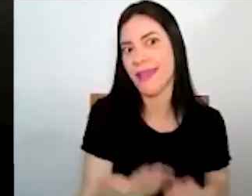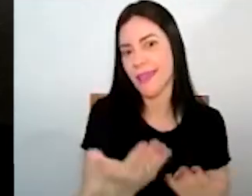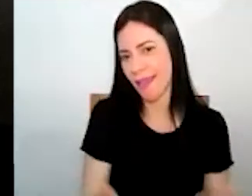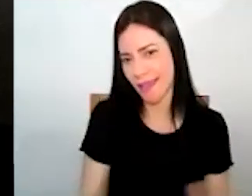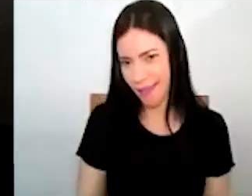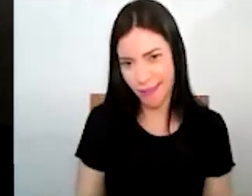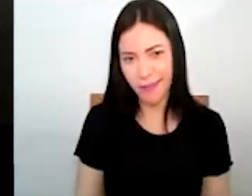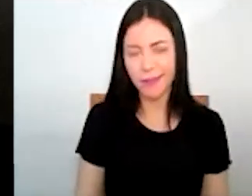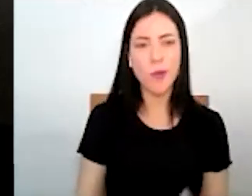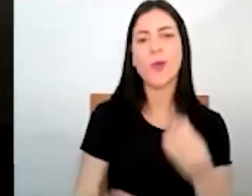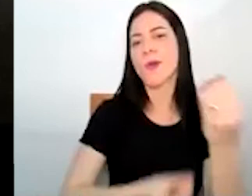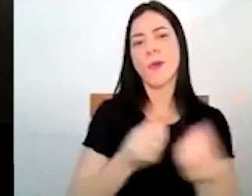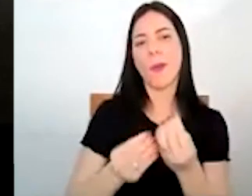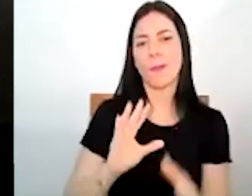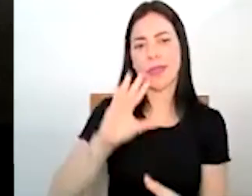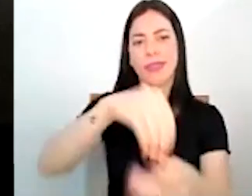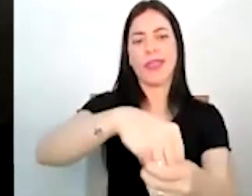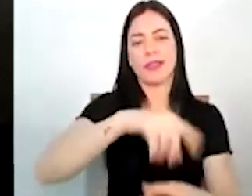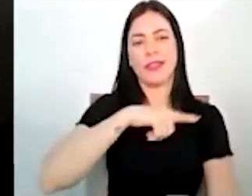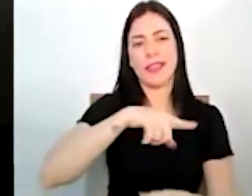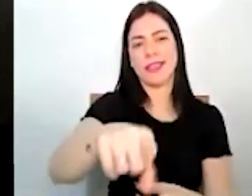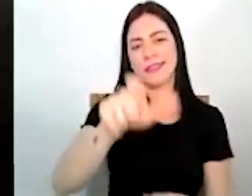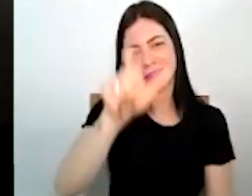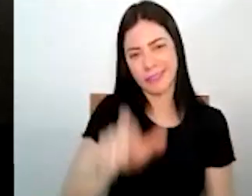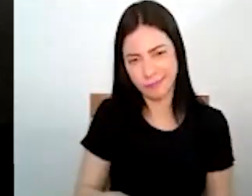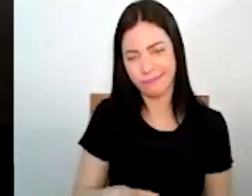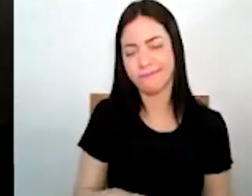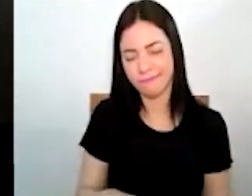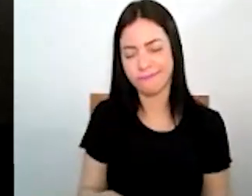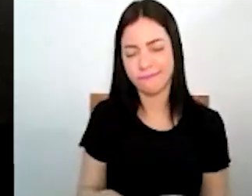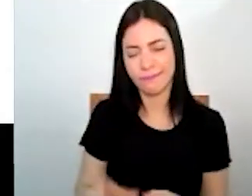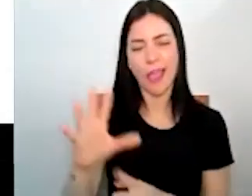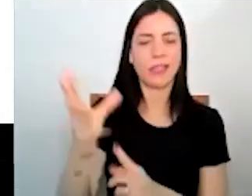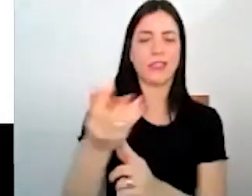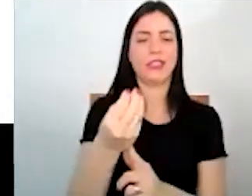da força que era esse artista.